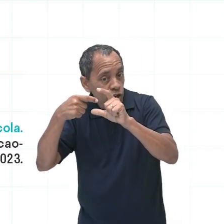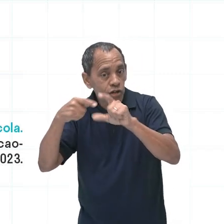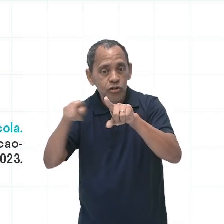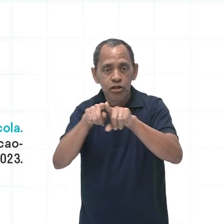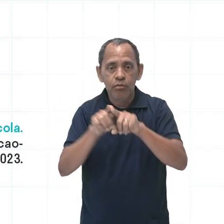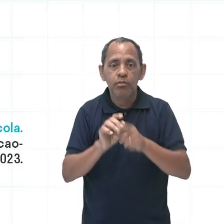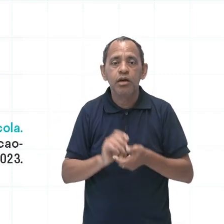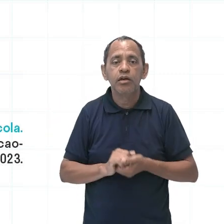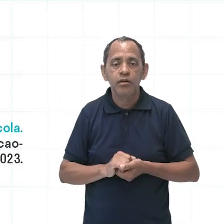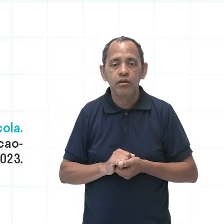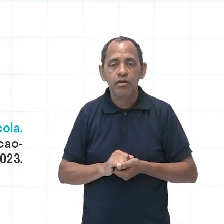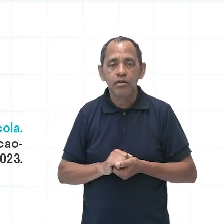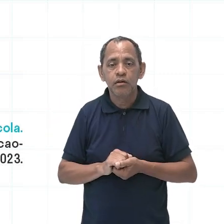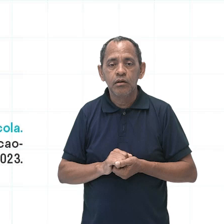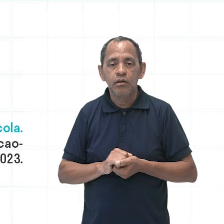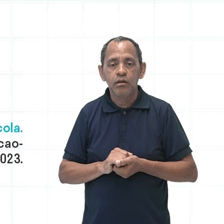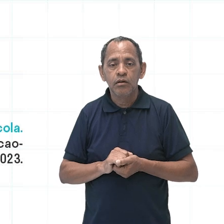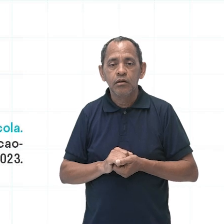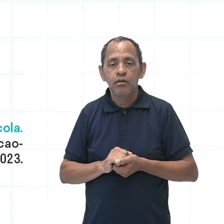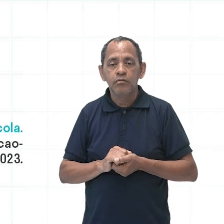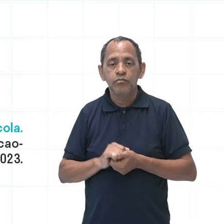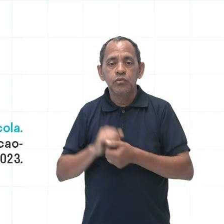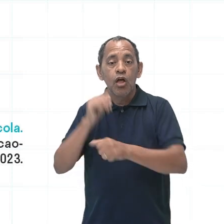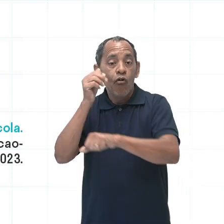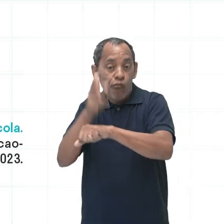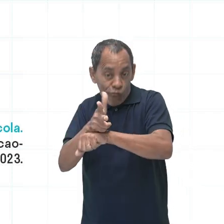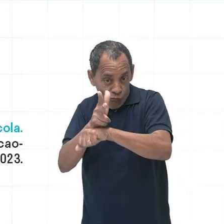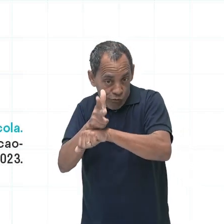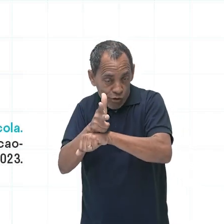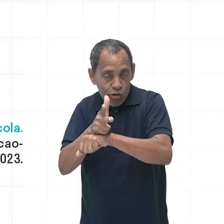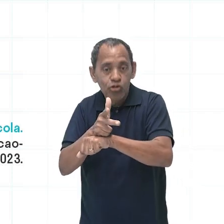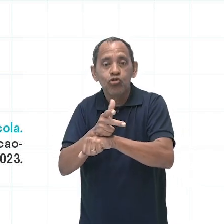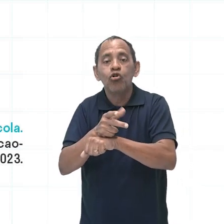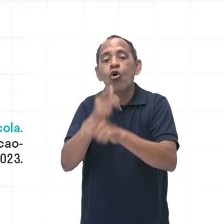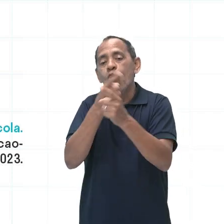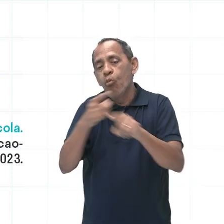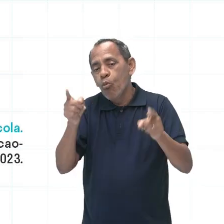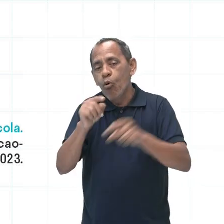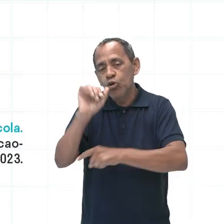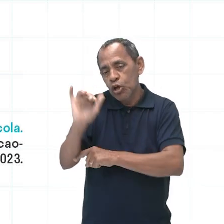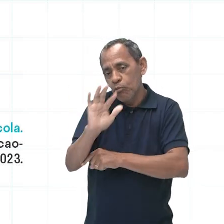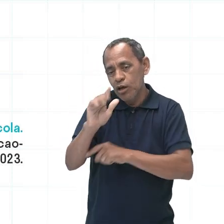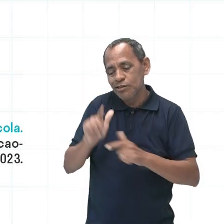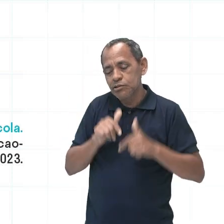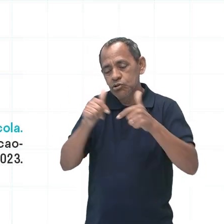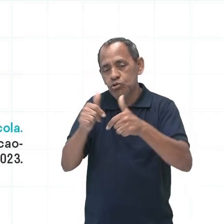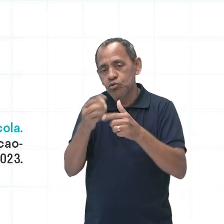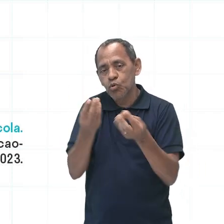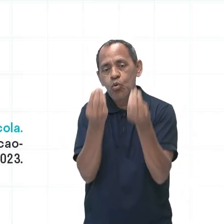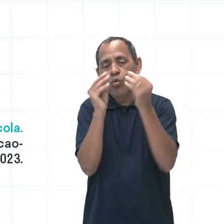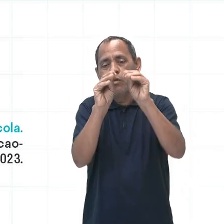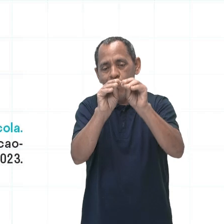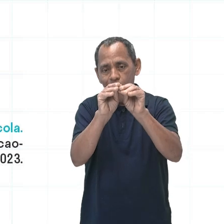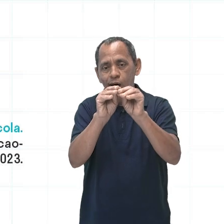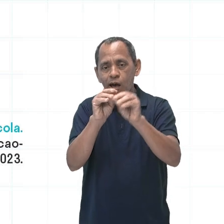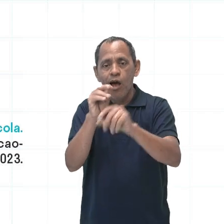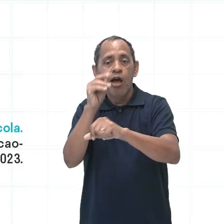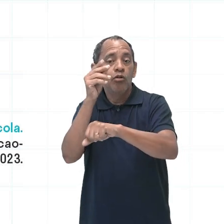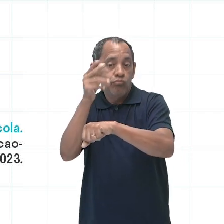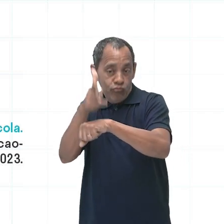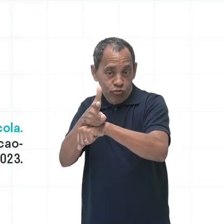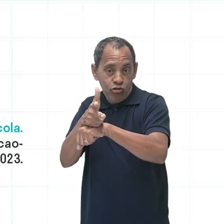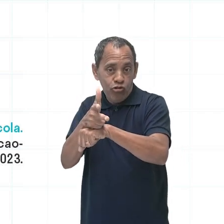A escolha de vídeo, de uma construção de vídeo com música, com imagens, ações que foram colocadas no vídeo para construir essa